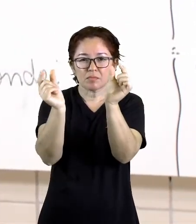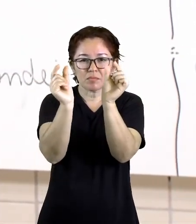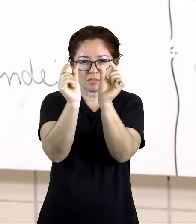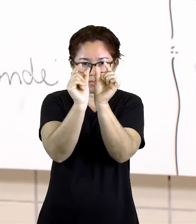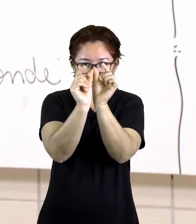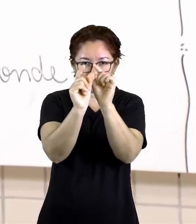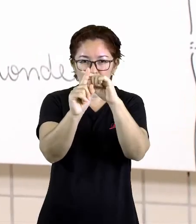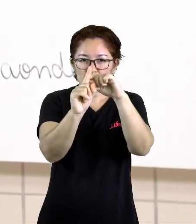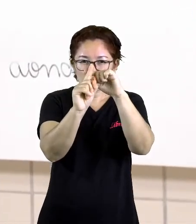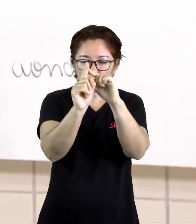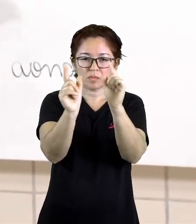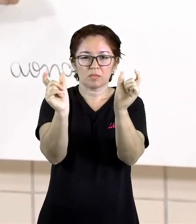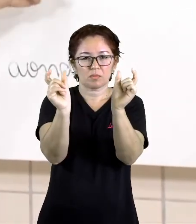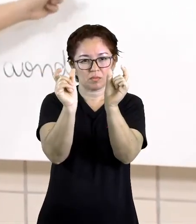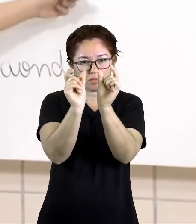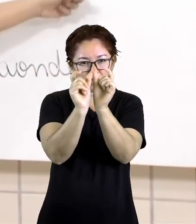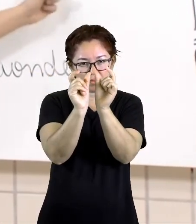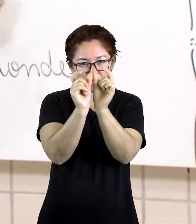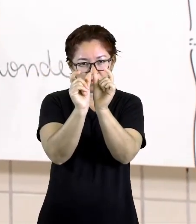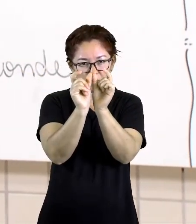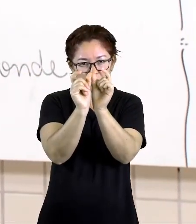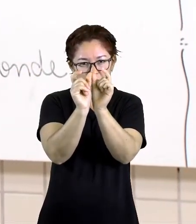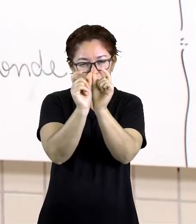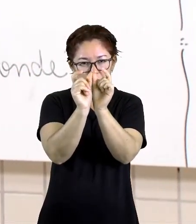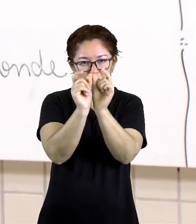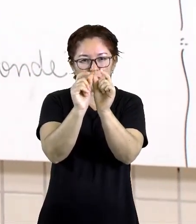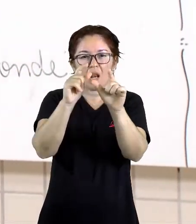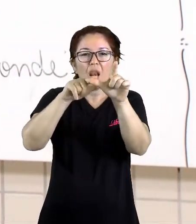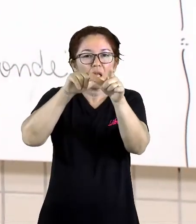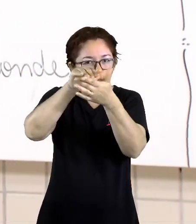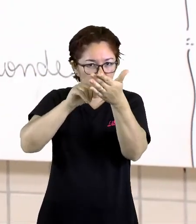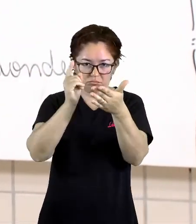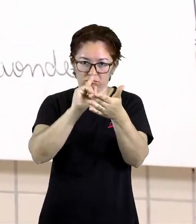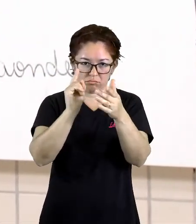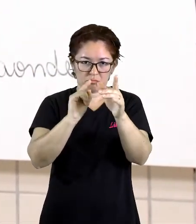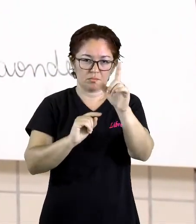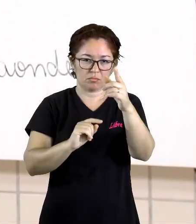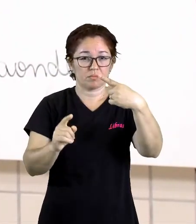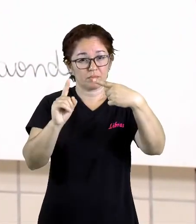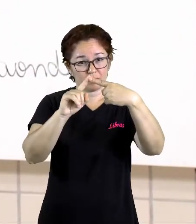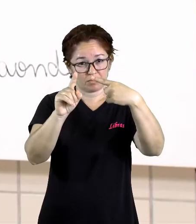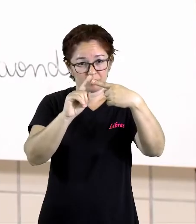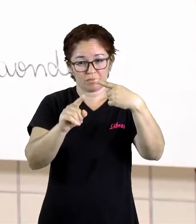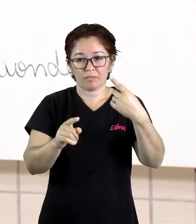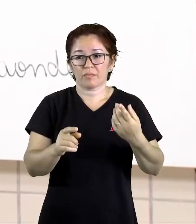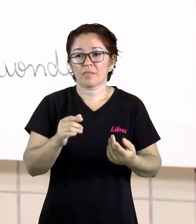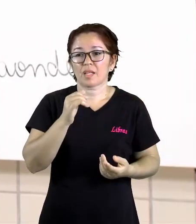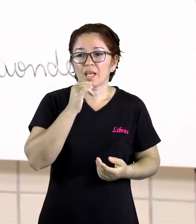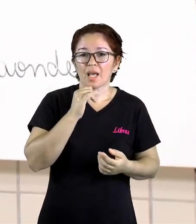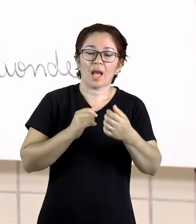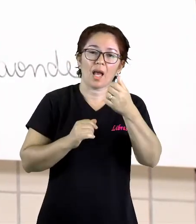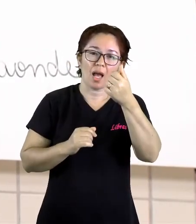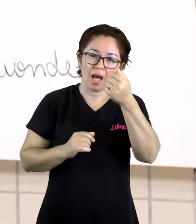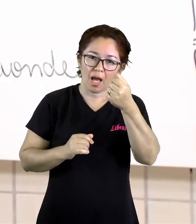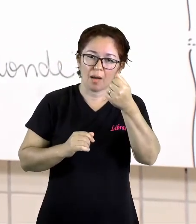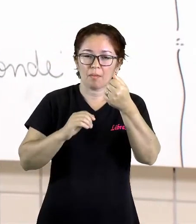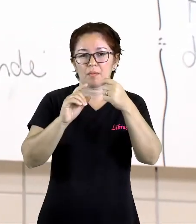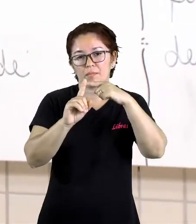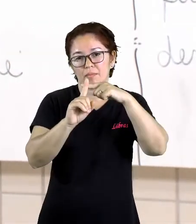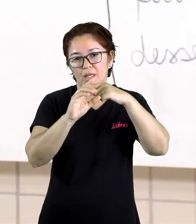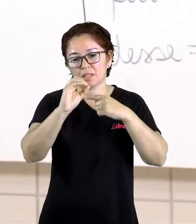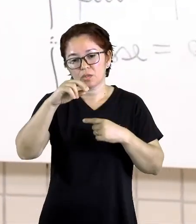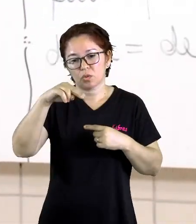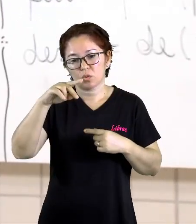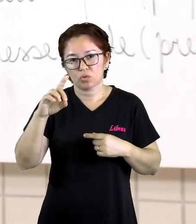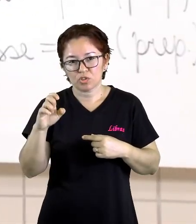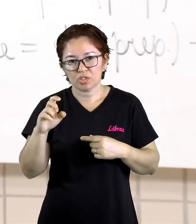aos, ou ao ou aos, se fosse os, né? A mais onde, aonde. E quando acontecer